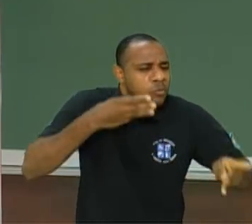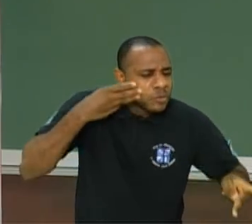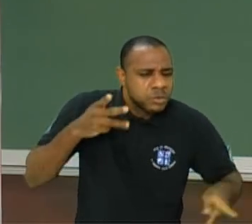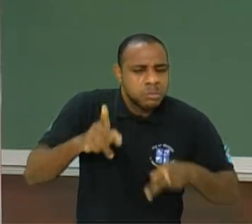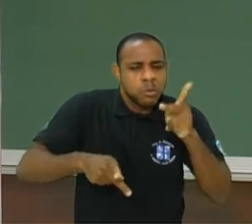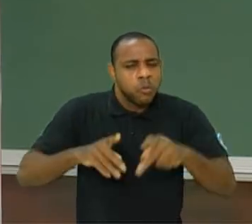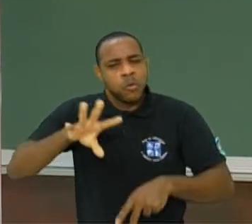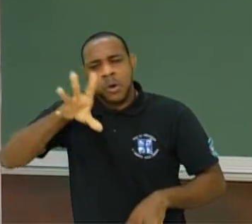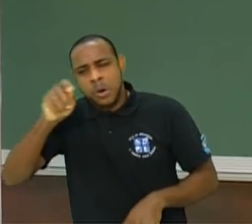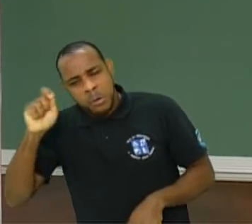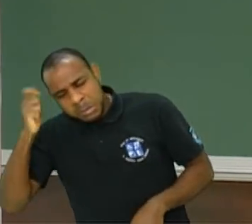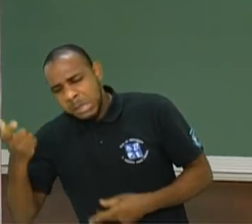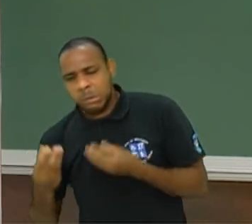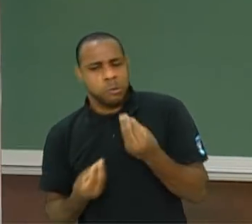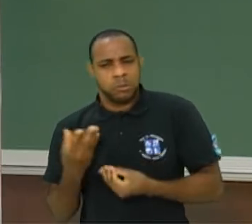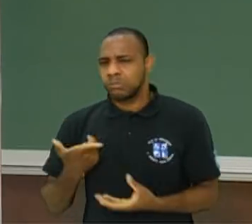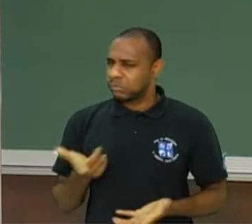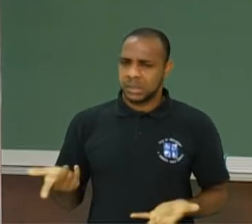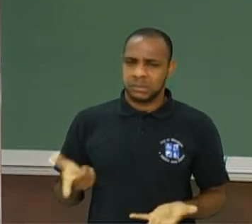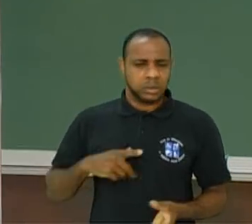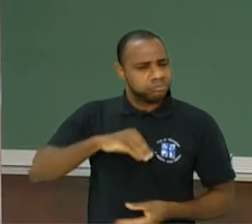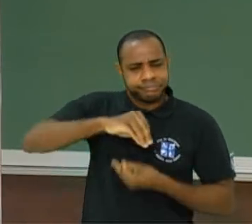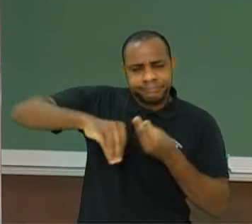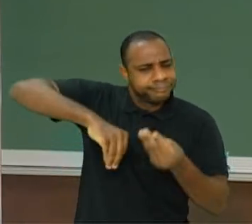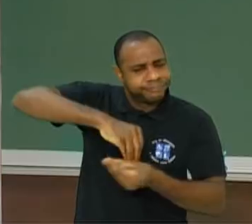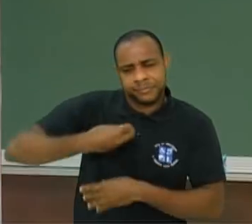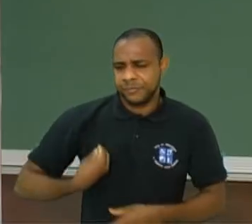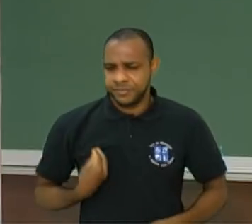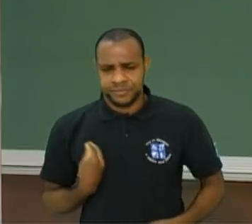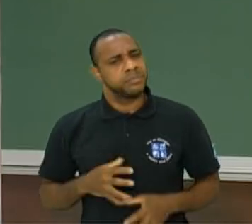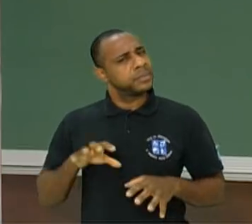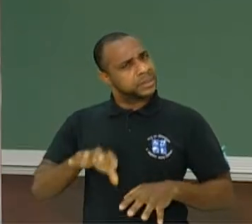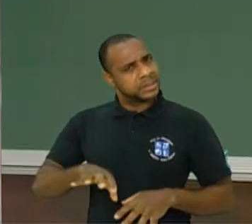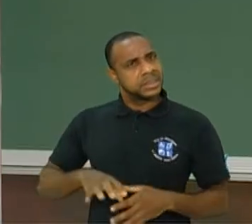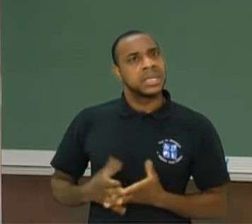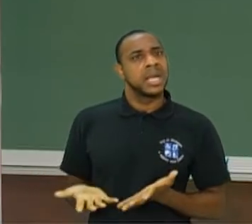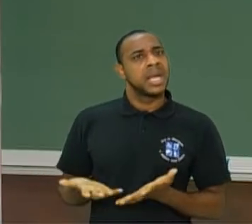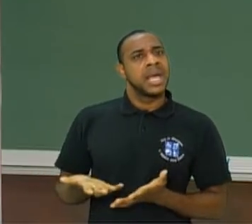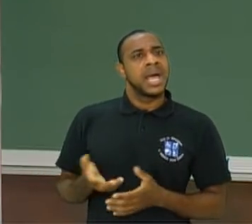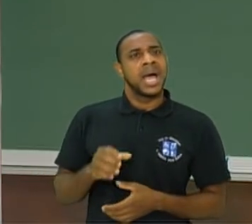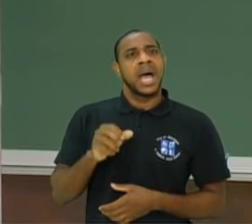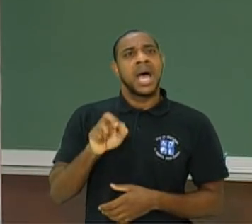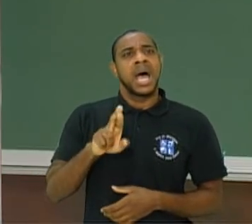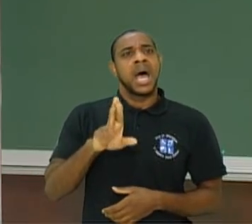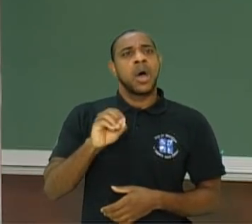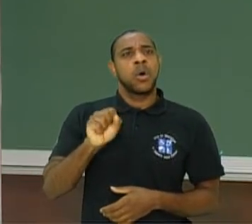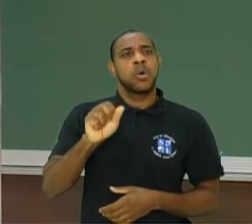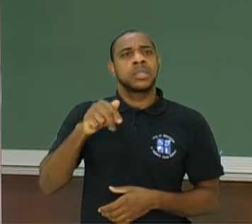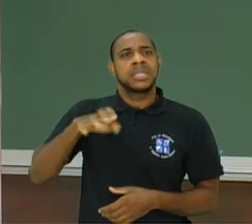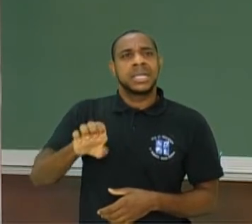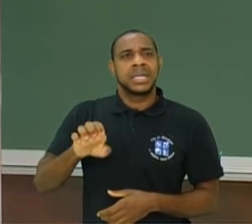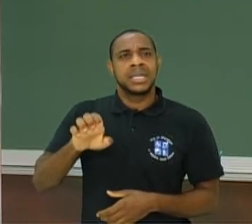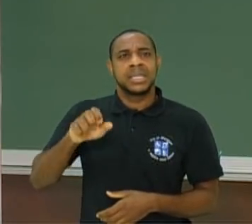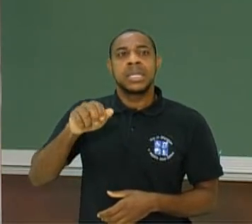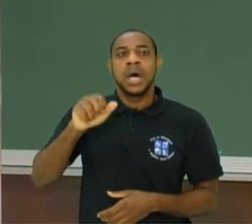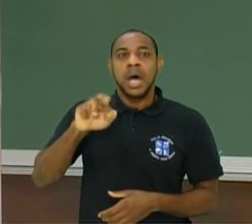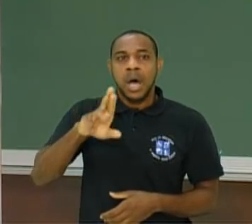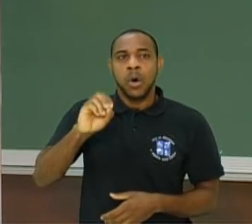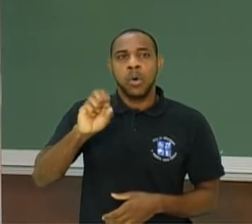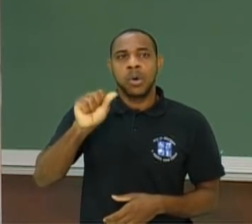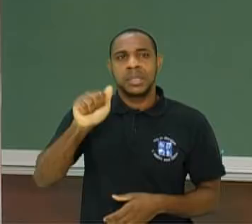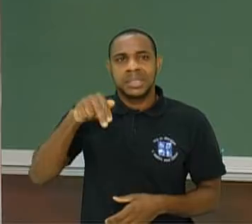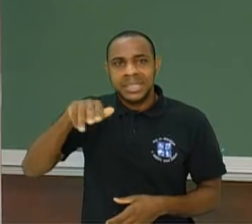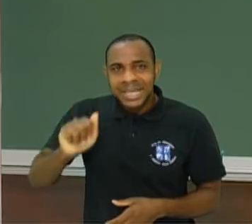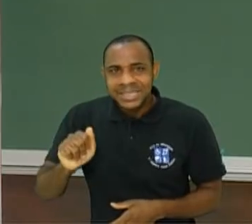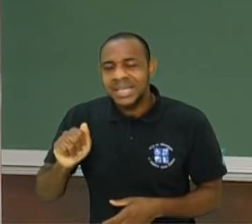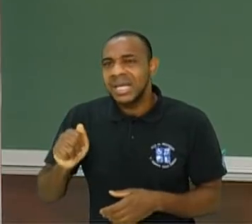E a Rosana Paulino vai trabalhar esse resgate, essa memória, né? Trazendo esses fios que se entrelaçam, né? Que